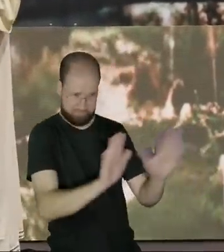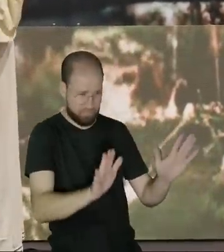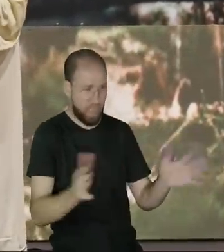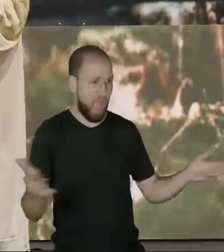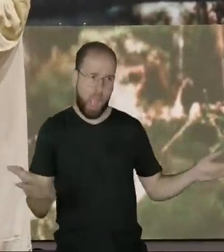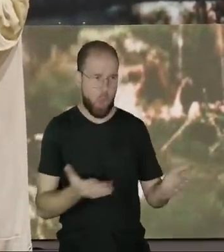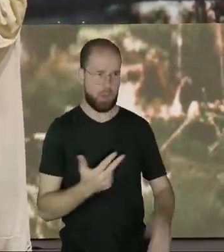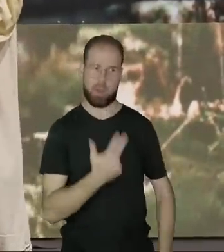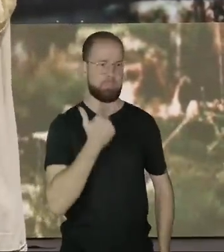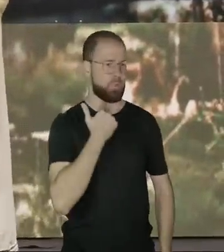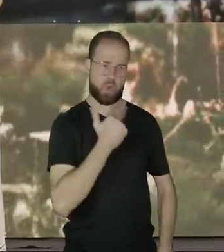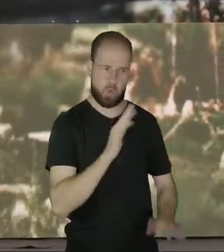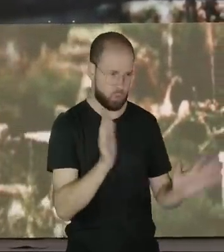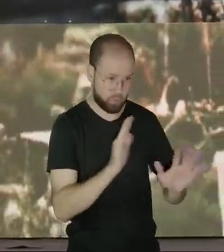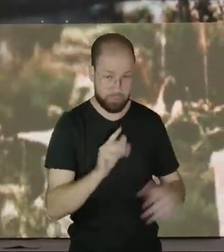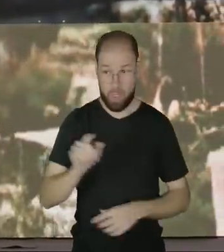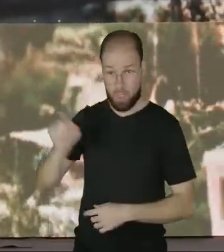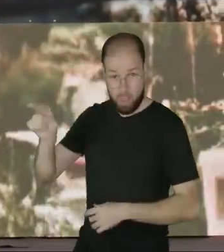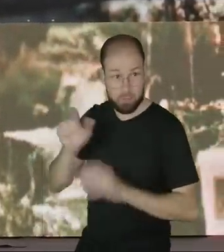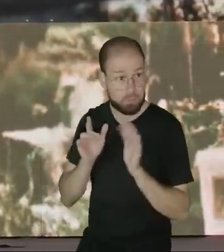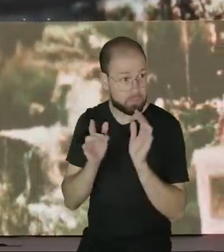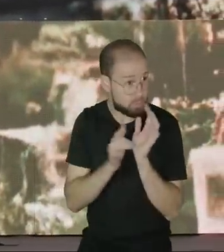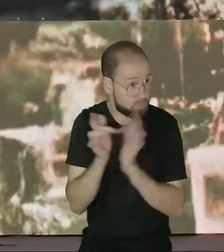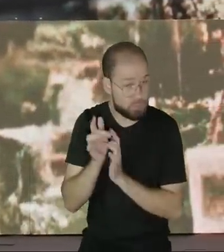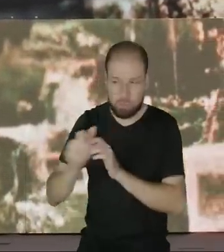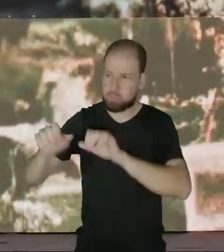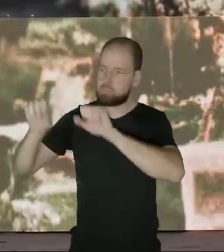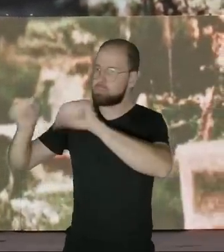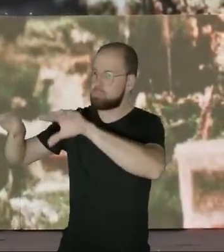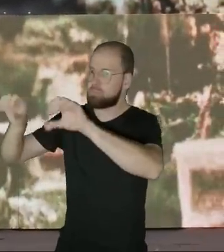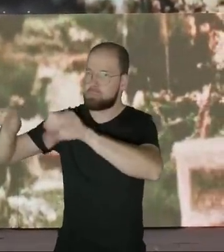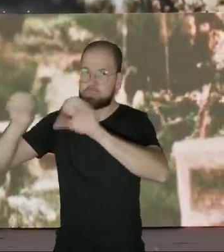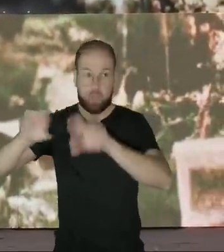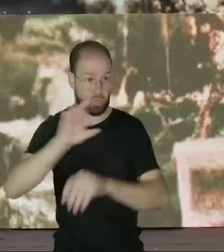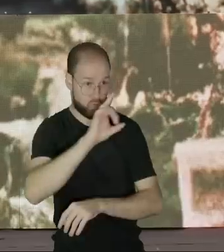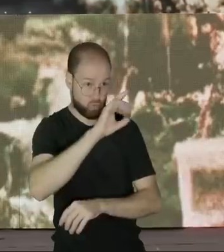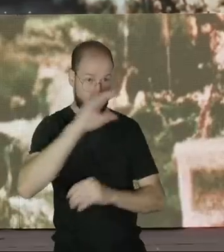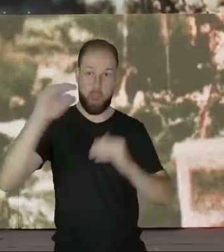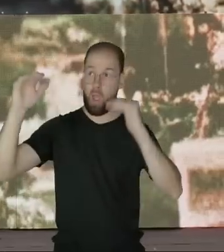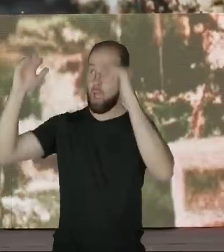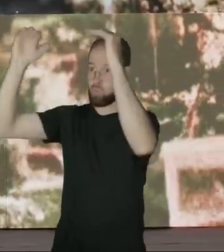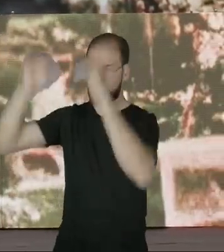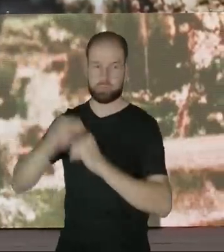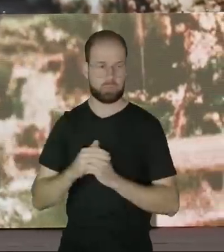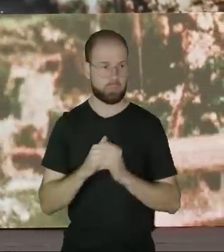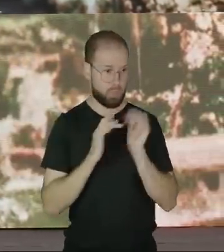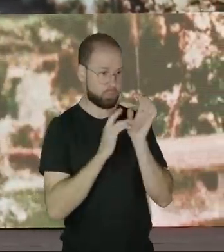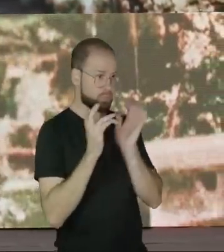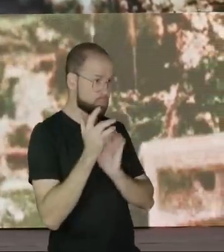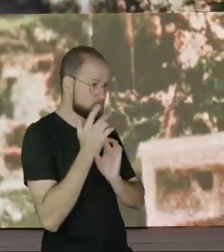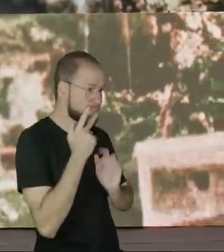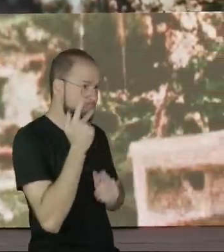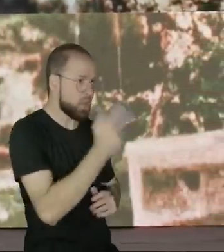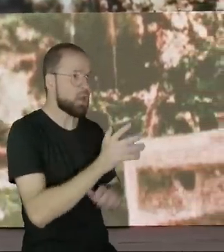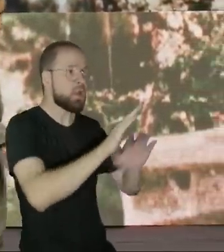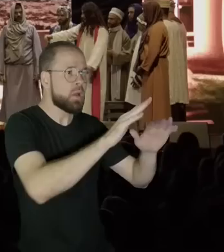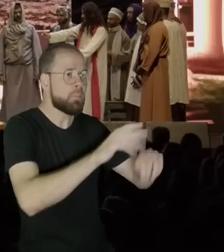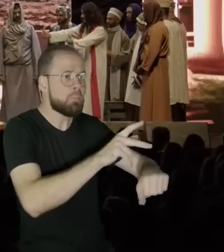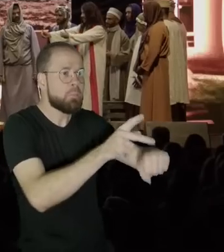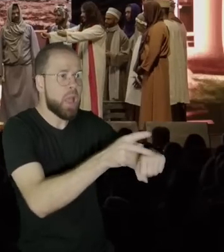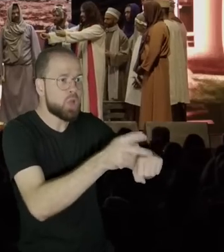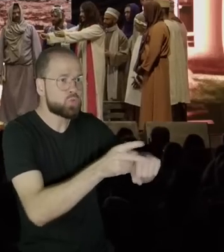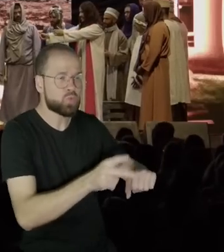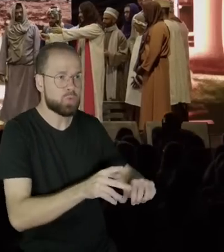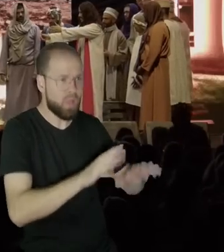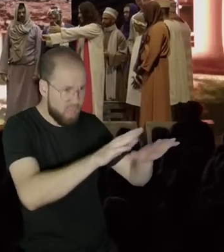Agora não pode. O mestre está ensinando só os adultos. Pedro, ei, Pedro. Deixai vir a